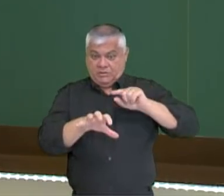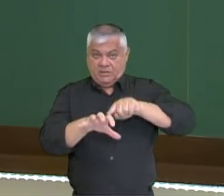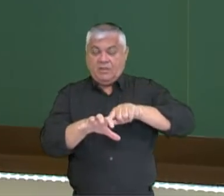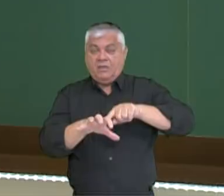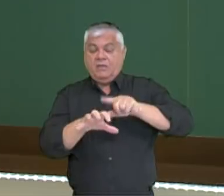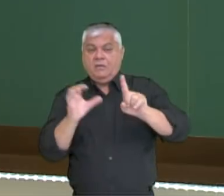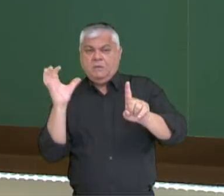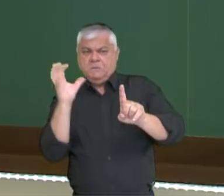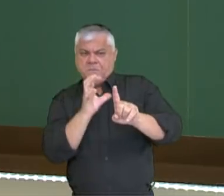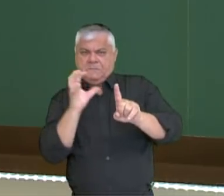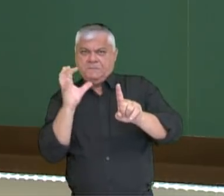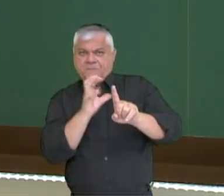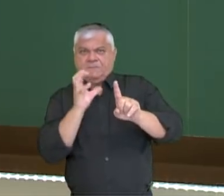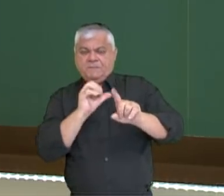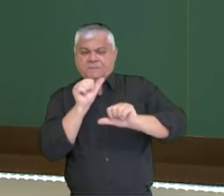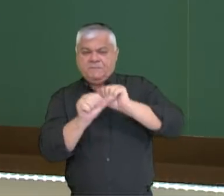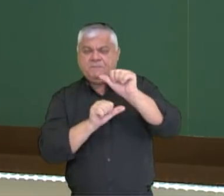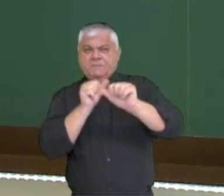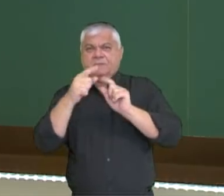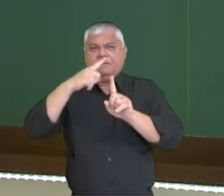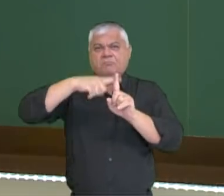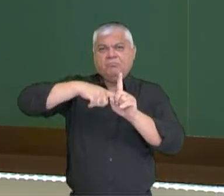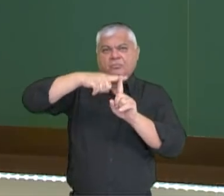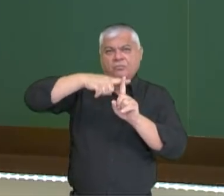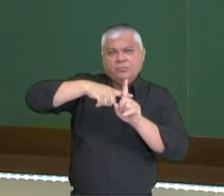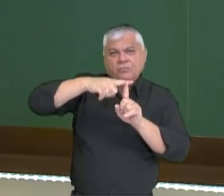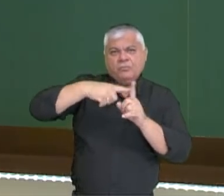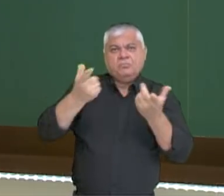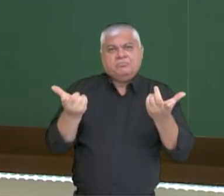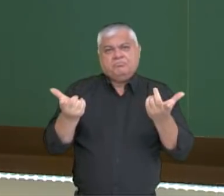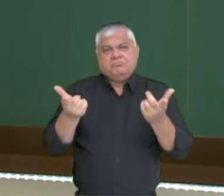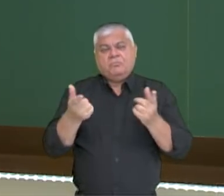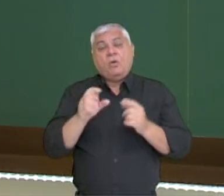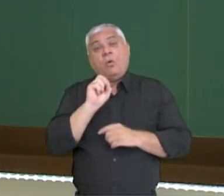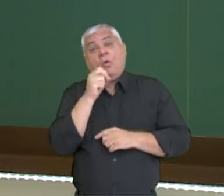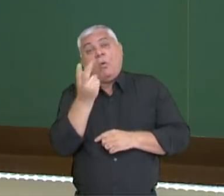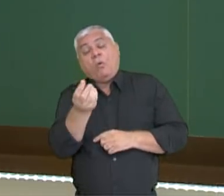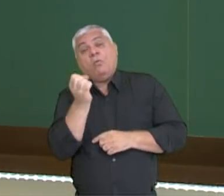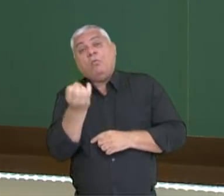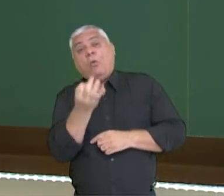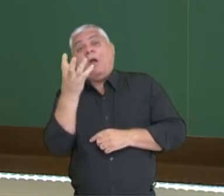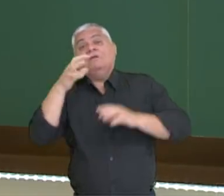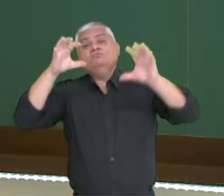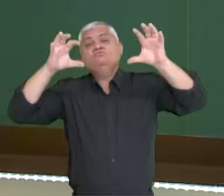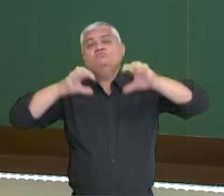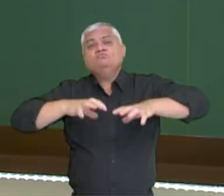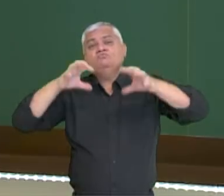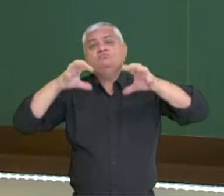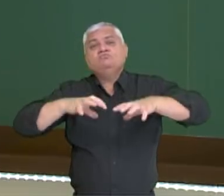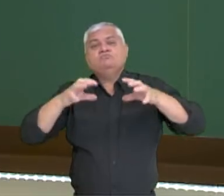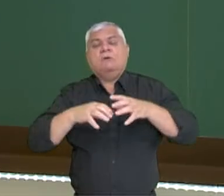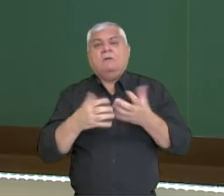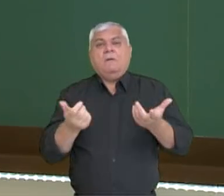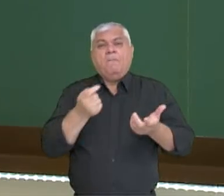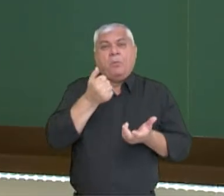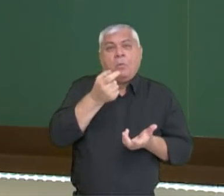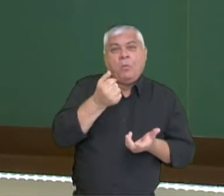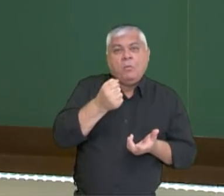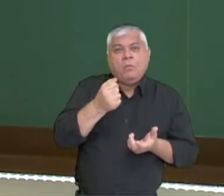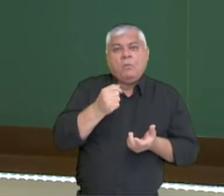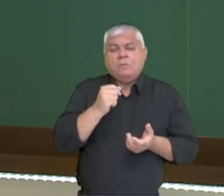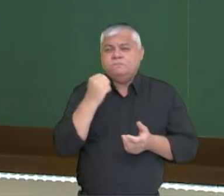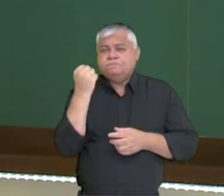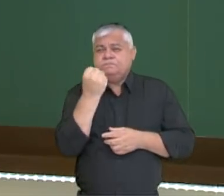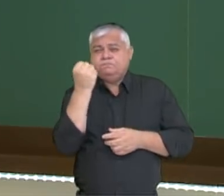vão influenciar na temperatura daquele tipo climático ou na quantidade de chuvas daquele tipo climático. É disso que